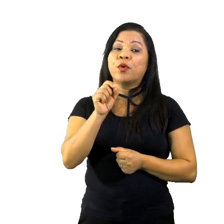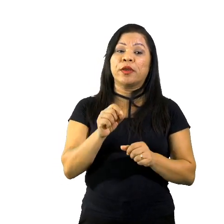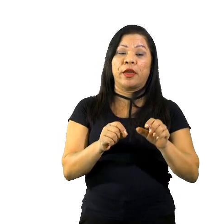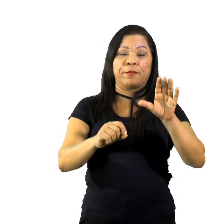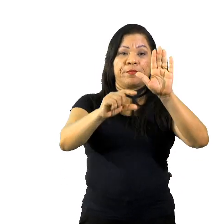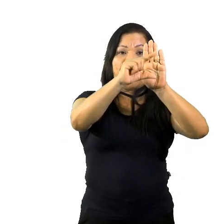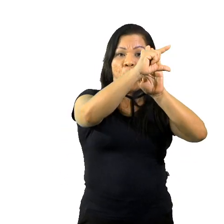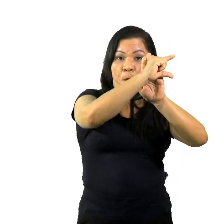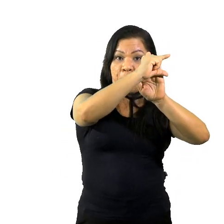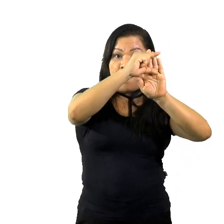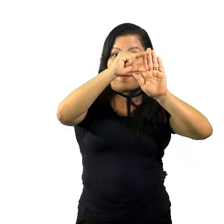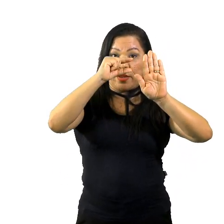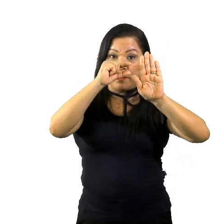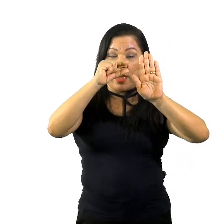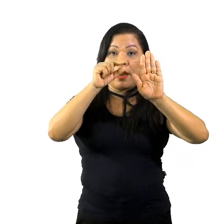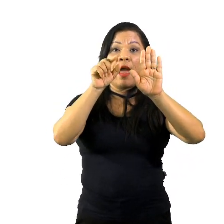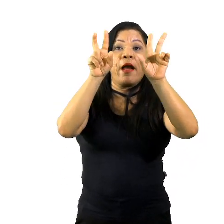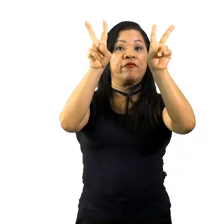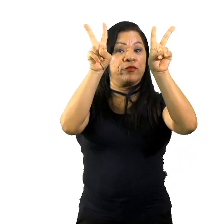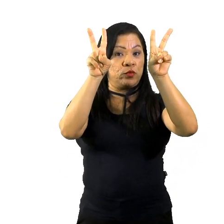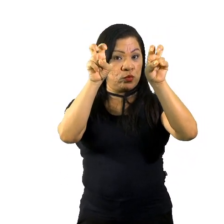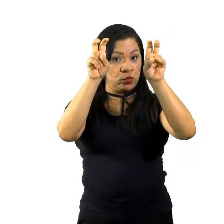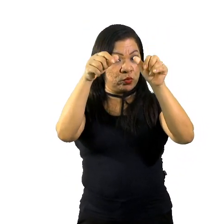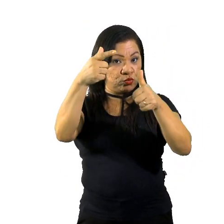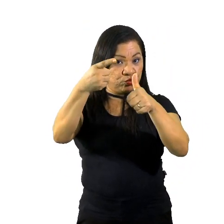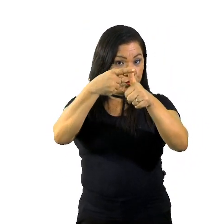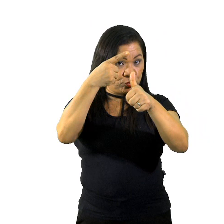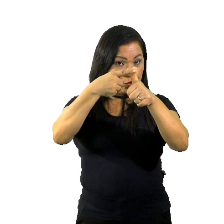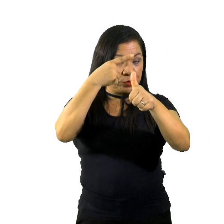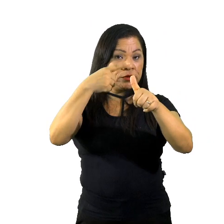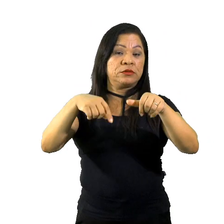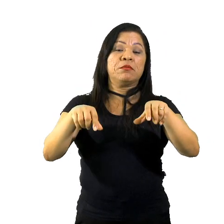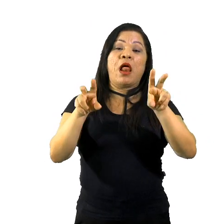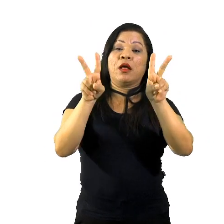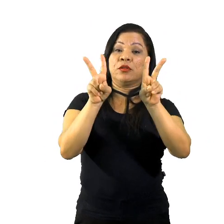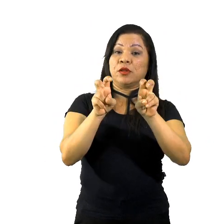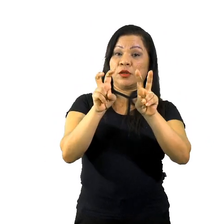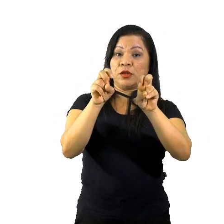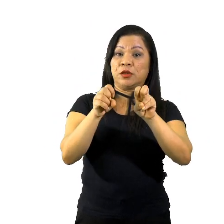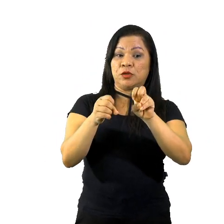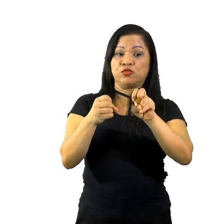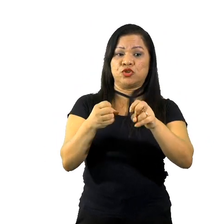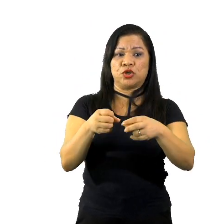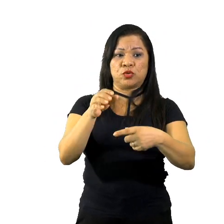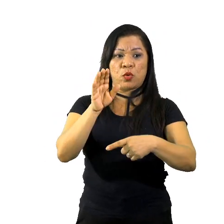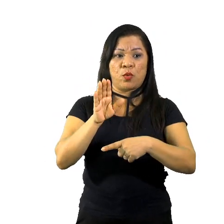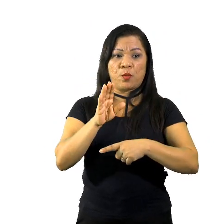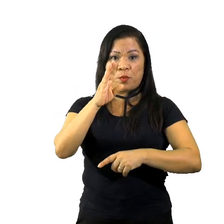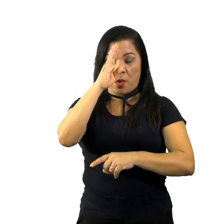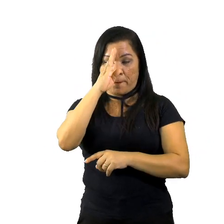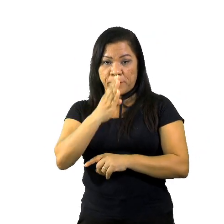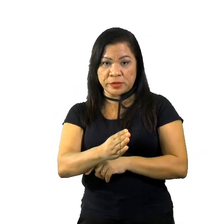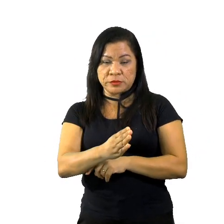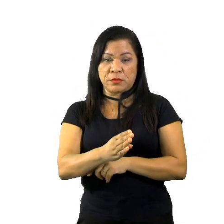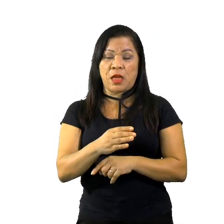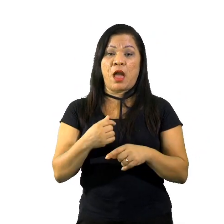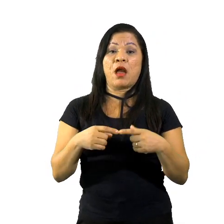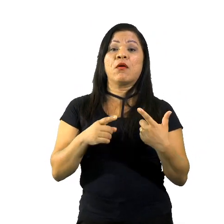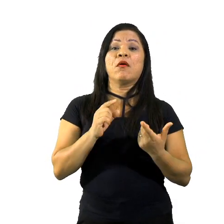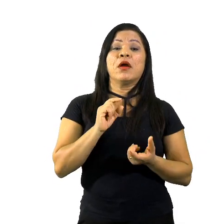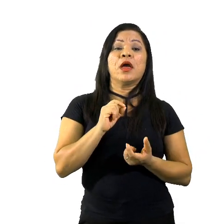o título principal, o título auxiliar. Isso é o que tem a base de uma reportagem.